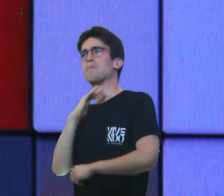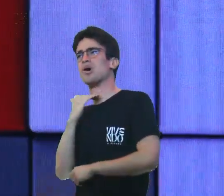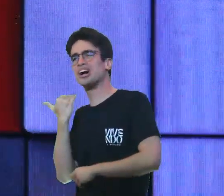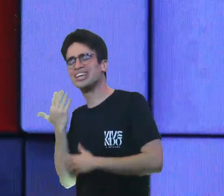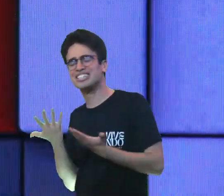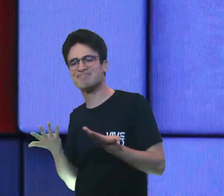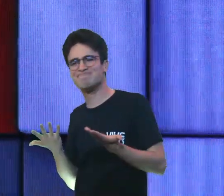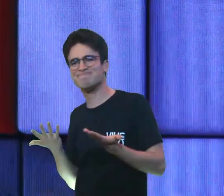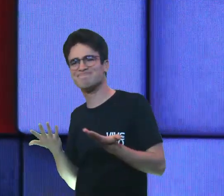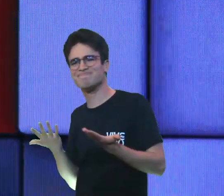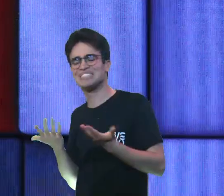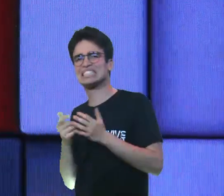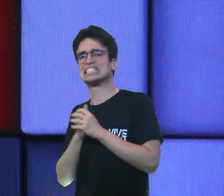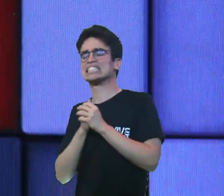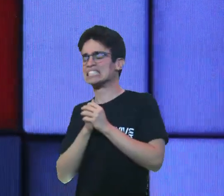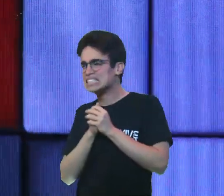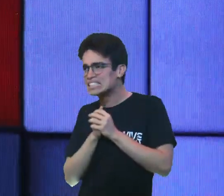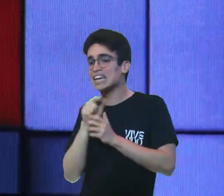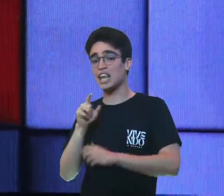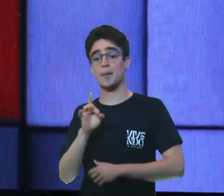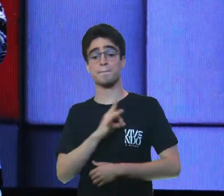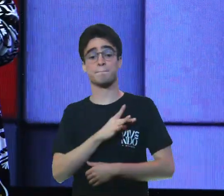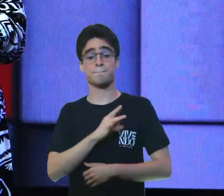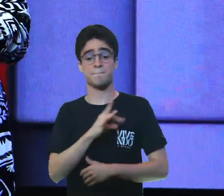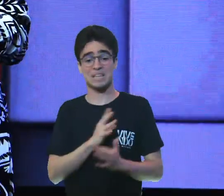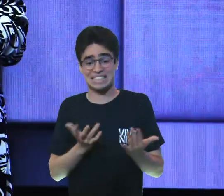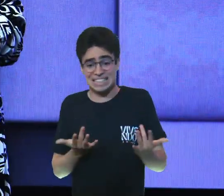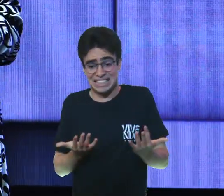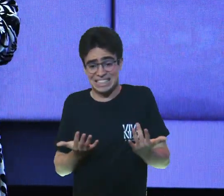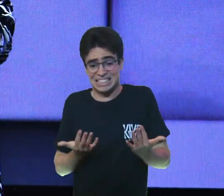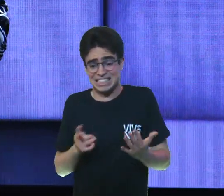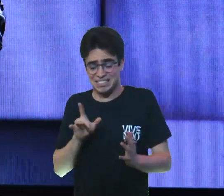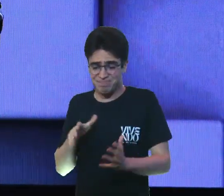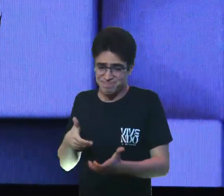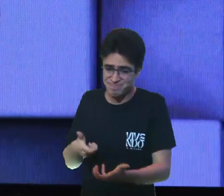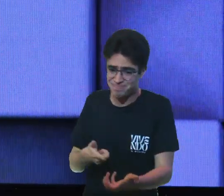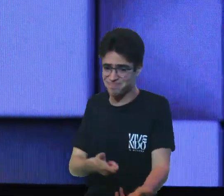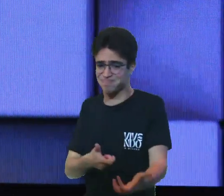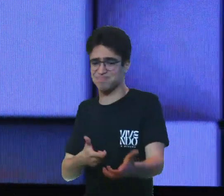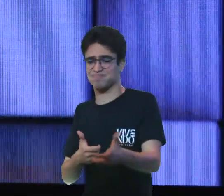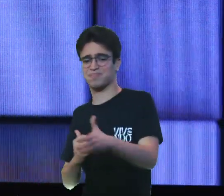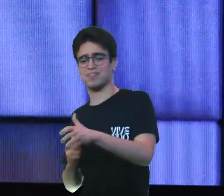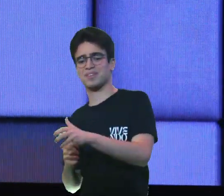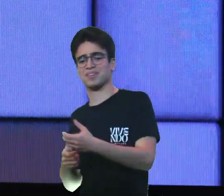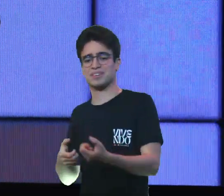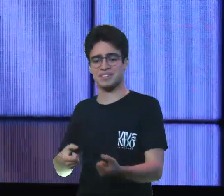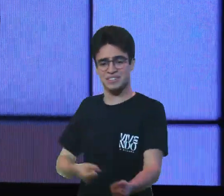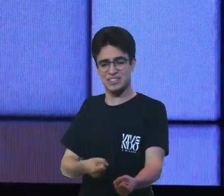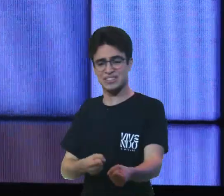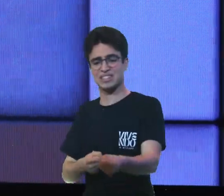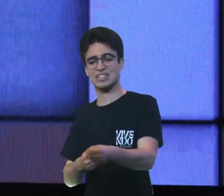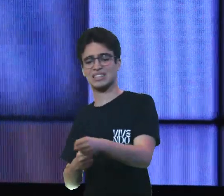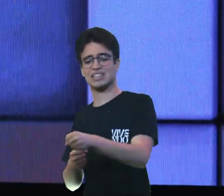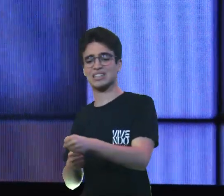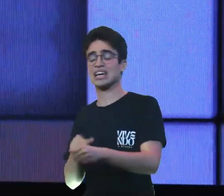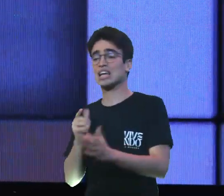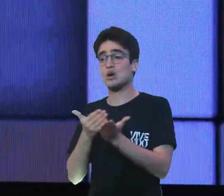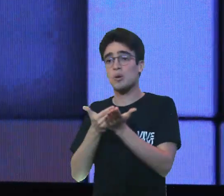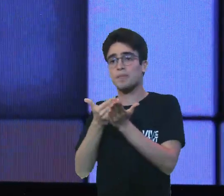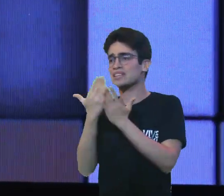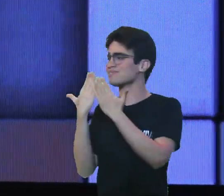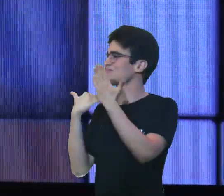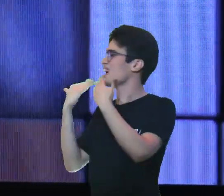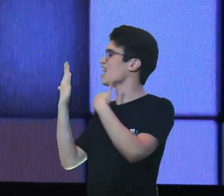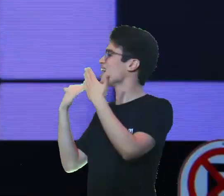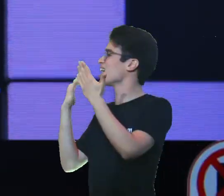fui morto? E ele está tomado de medo, está cavando a cova devagar, e ele começa a falar com Jesus e